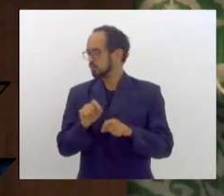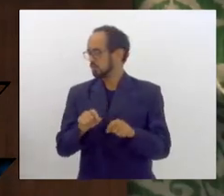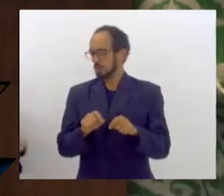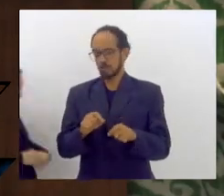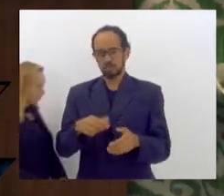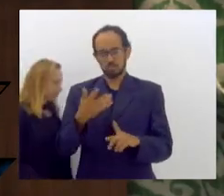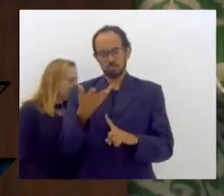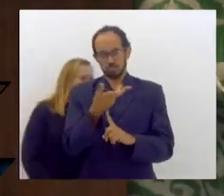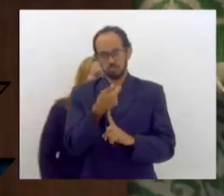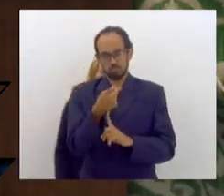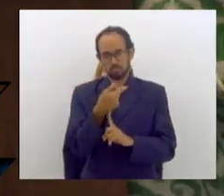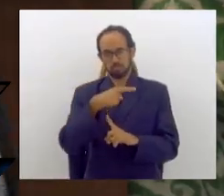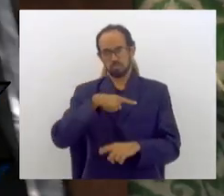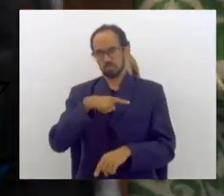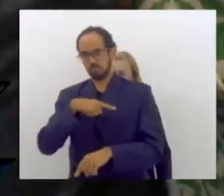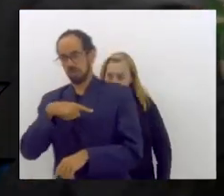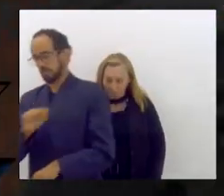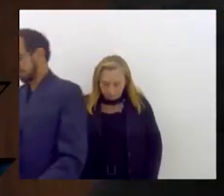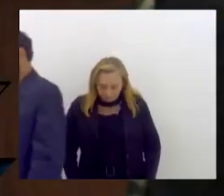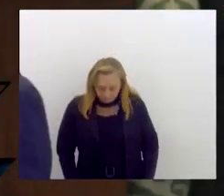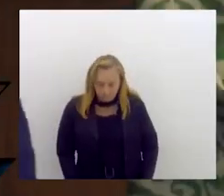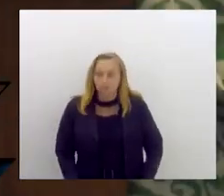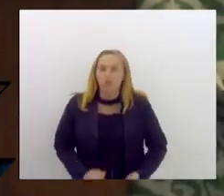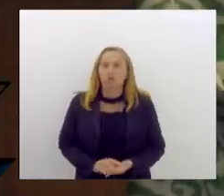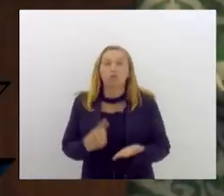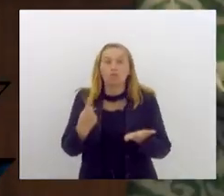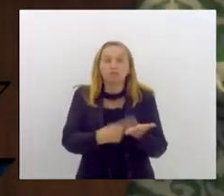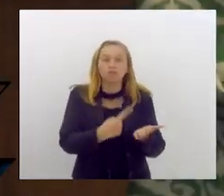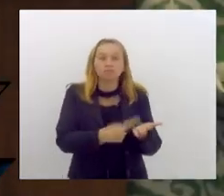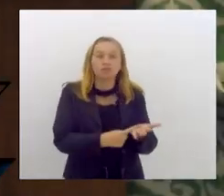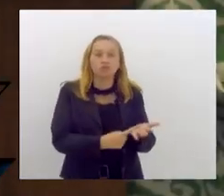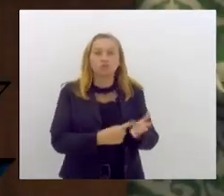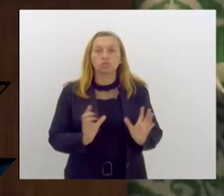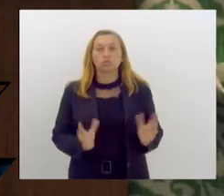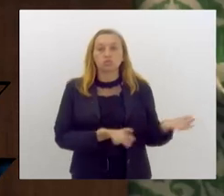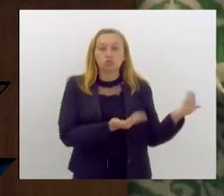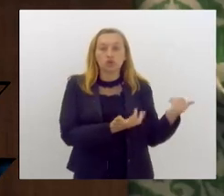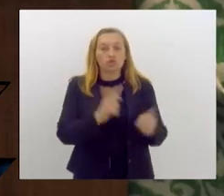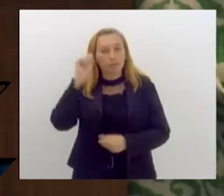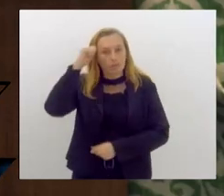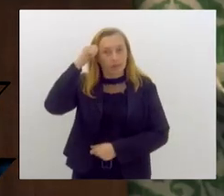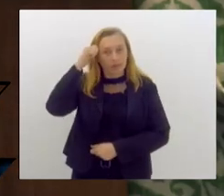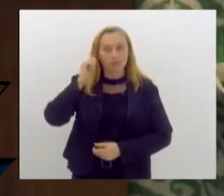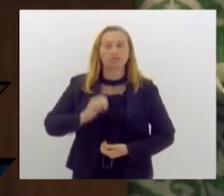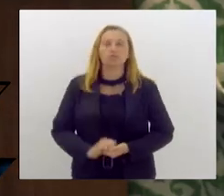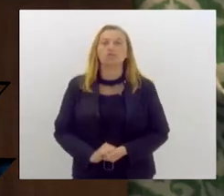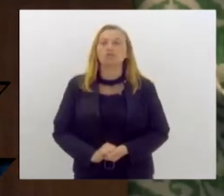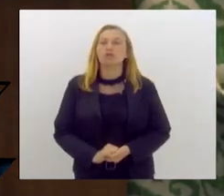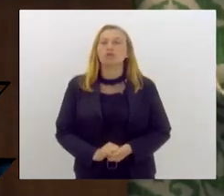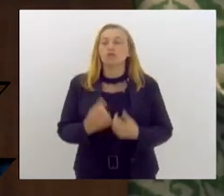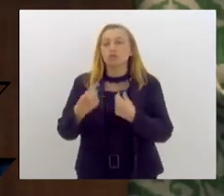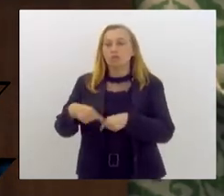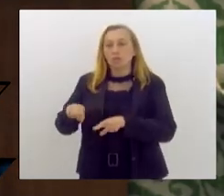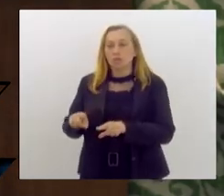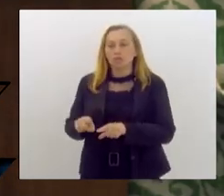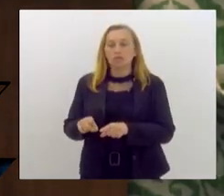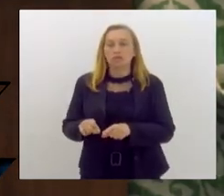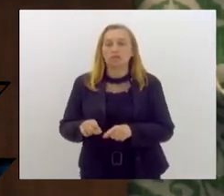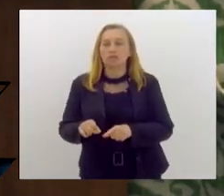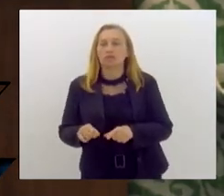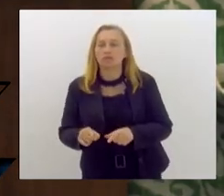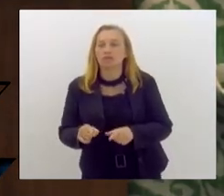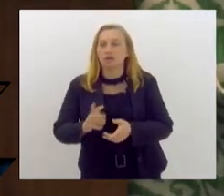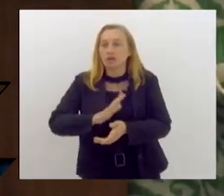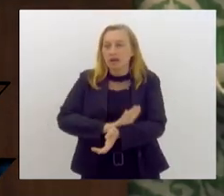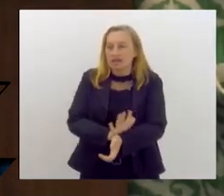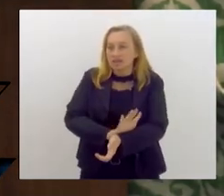artista que tem compromisso com a juventude preta, que tem compromisso com a luta antirracista, com a luta em